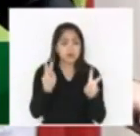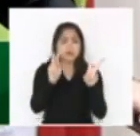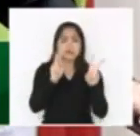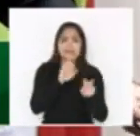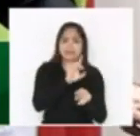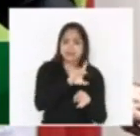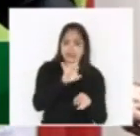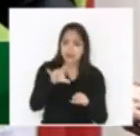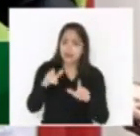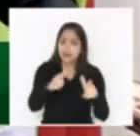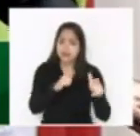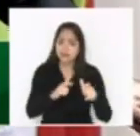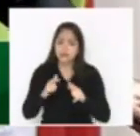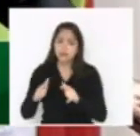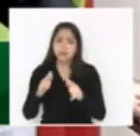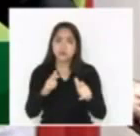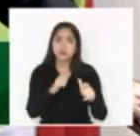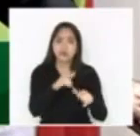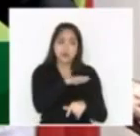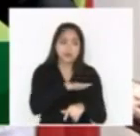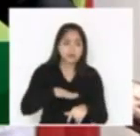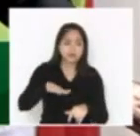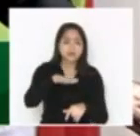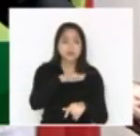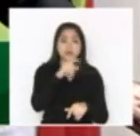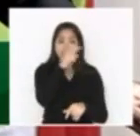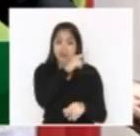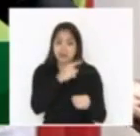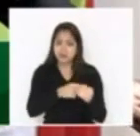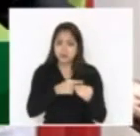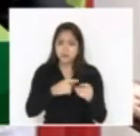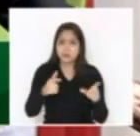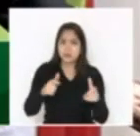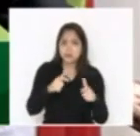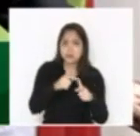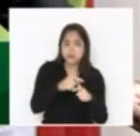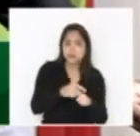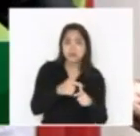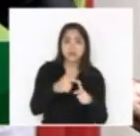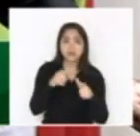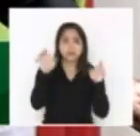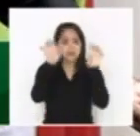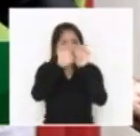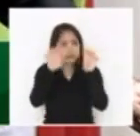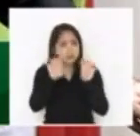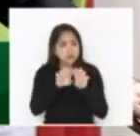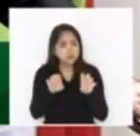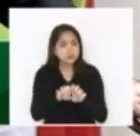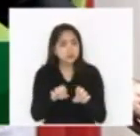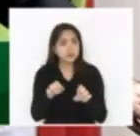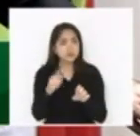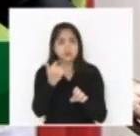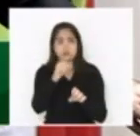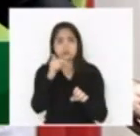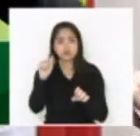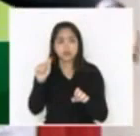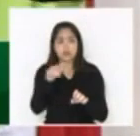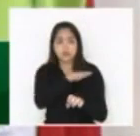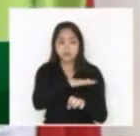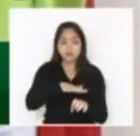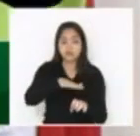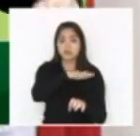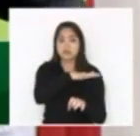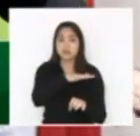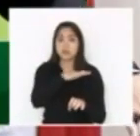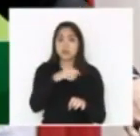desse Estado. Lá nos pequenos municípios, que se não tiver uma estrutura na região, se não